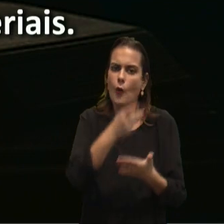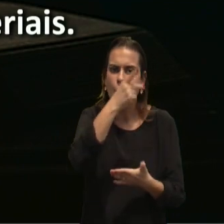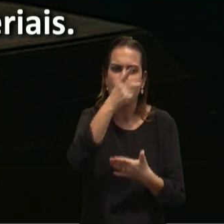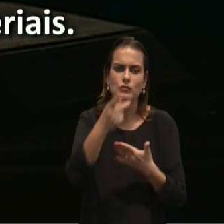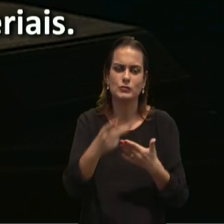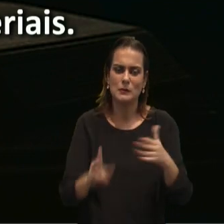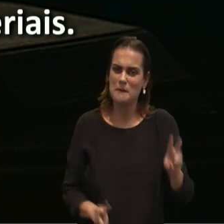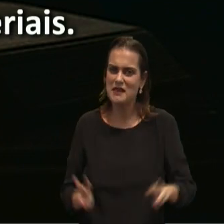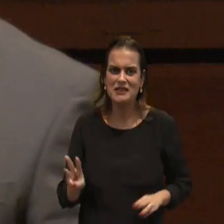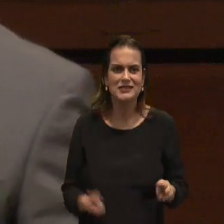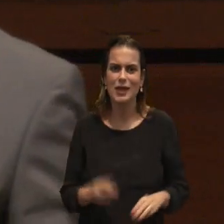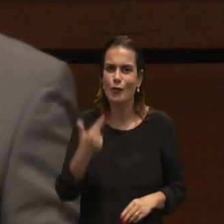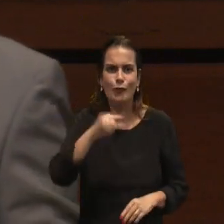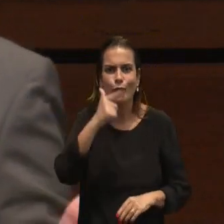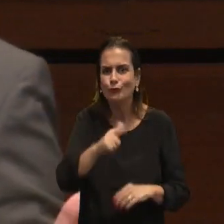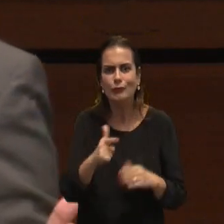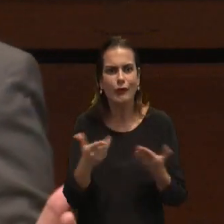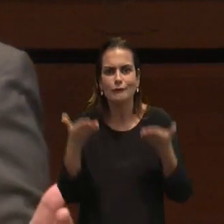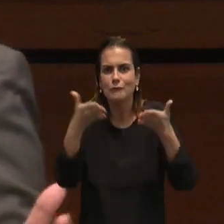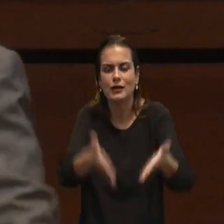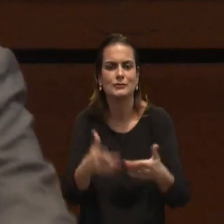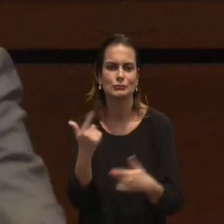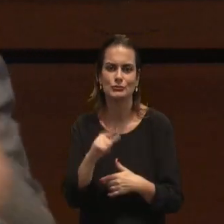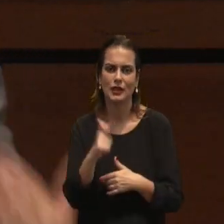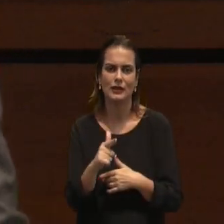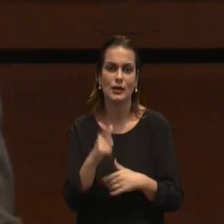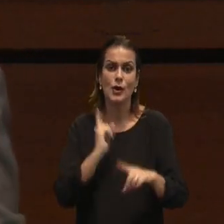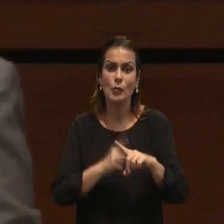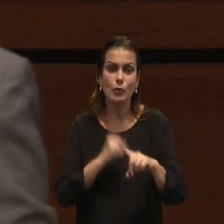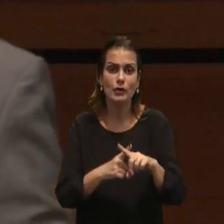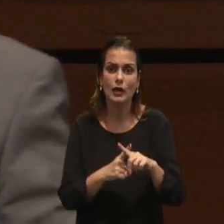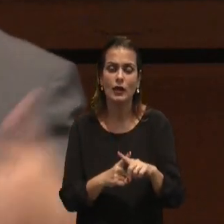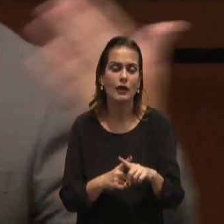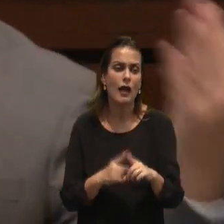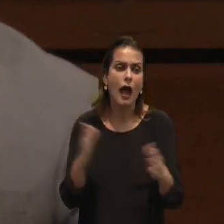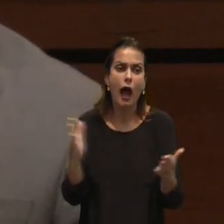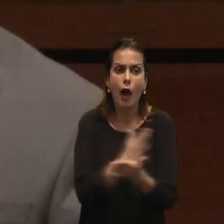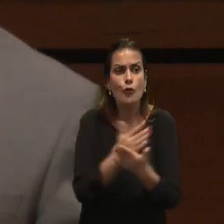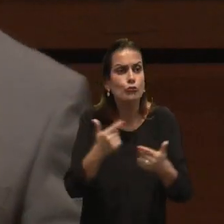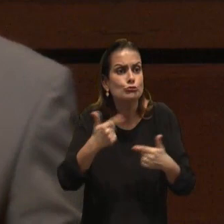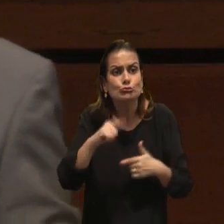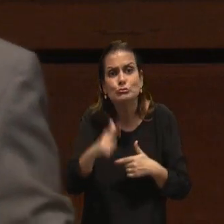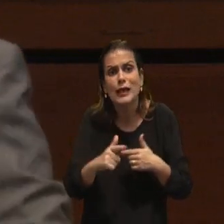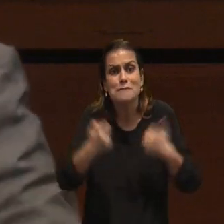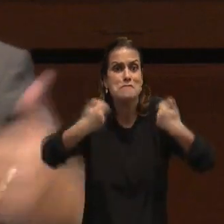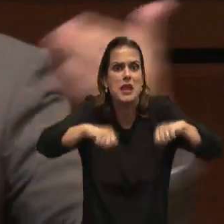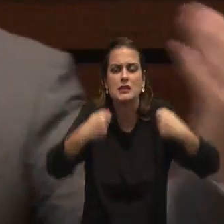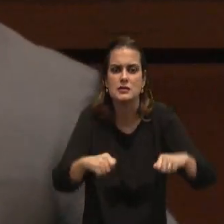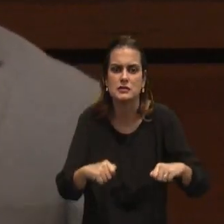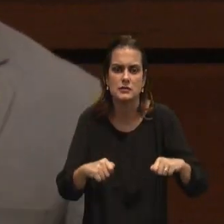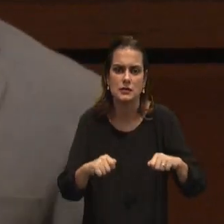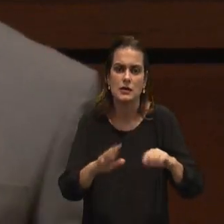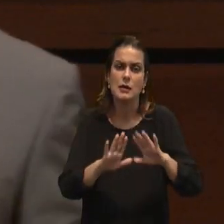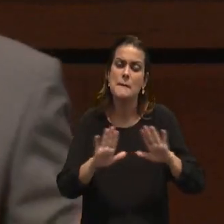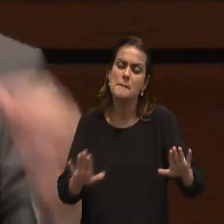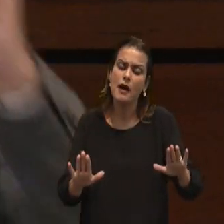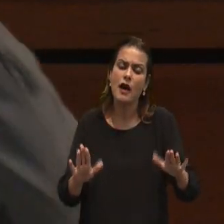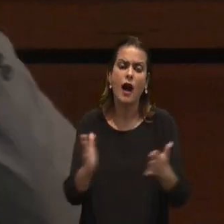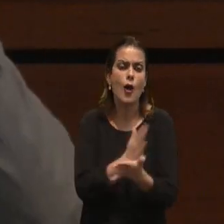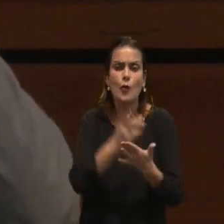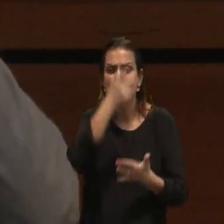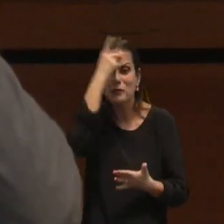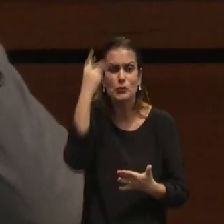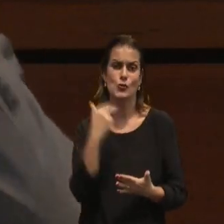estão funcionando, até porque não há tanta necessidade, ou porque talvez algumas pessoas não estejam em condições